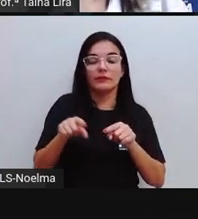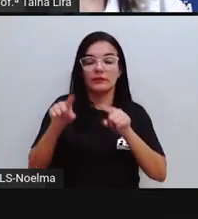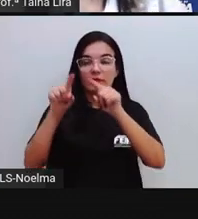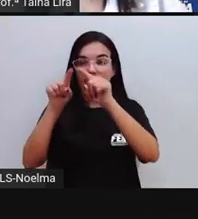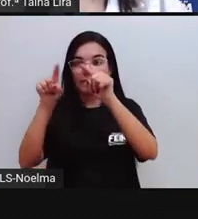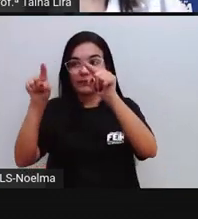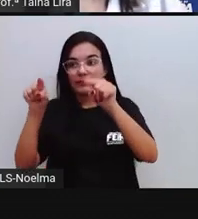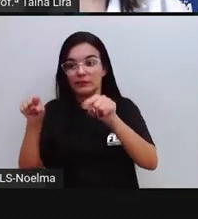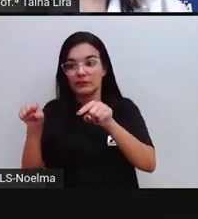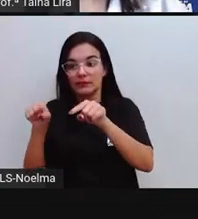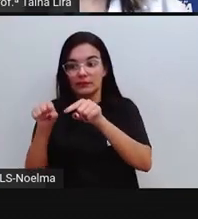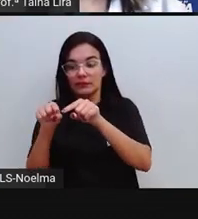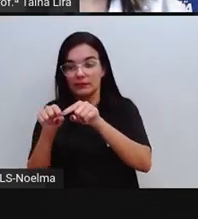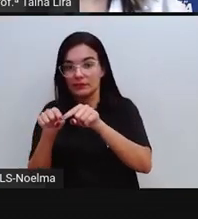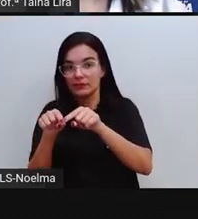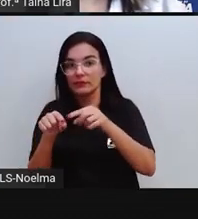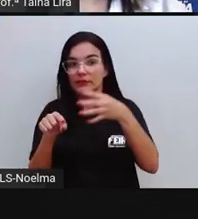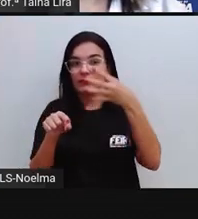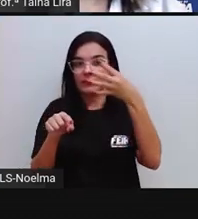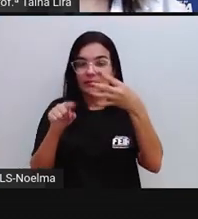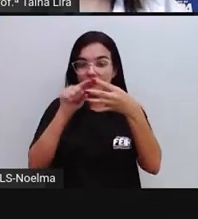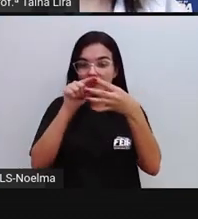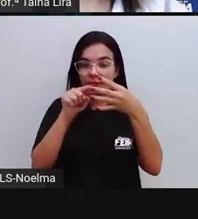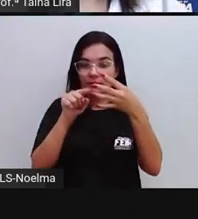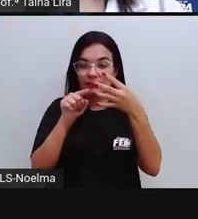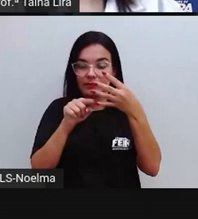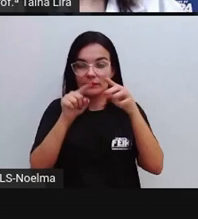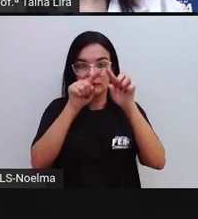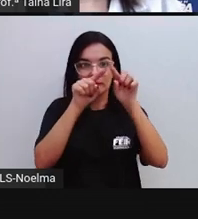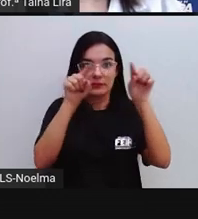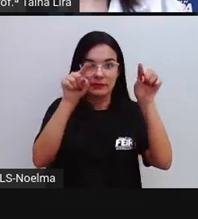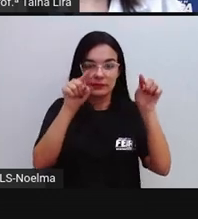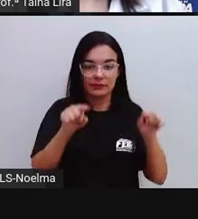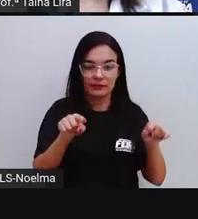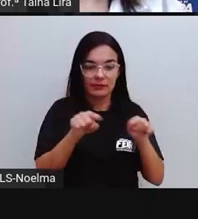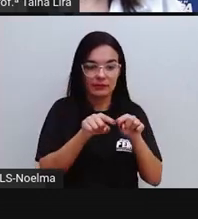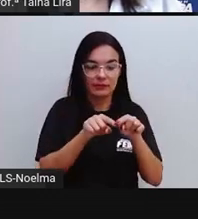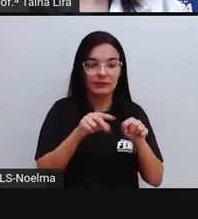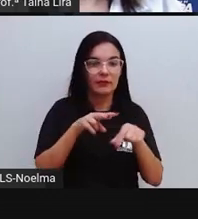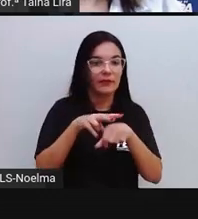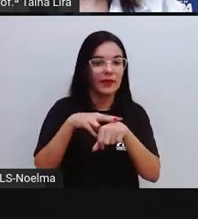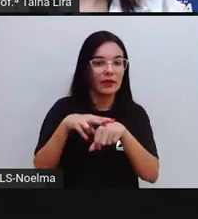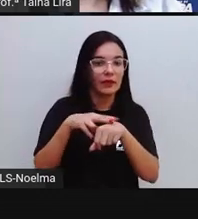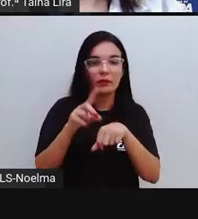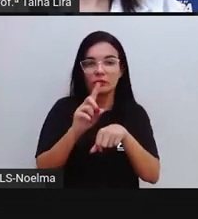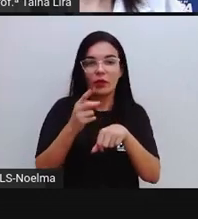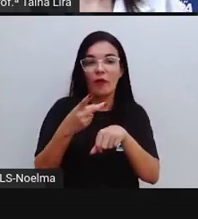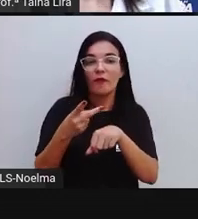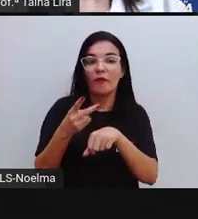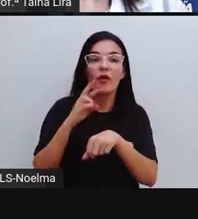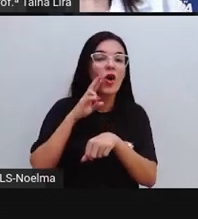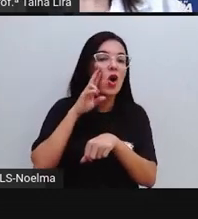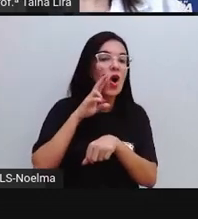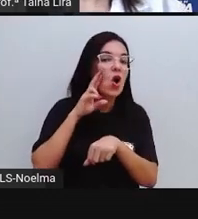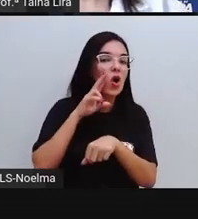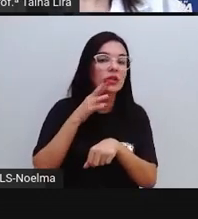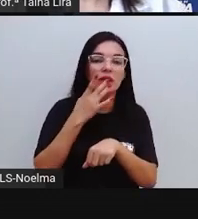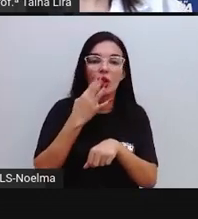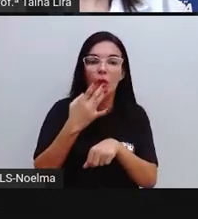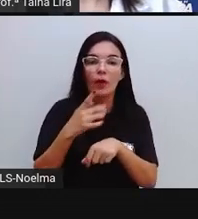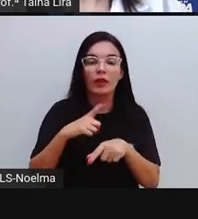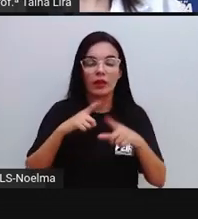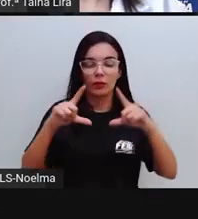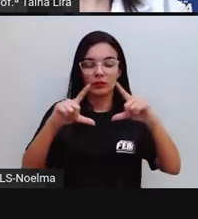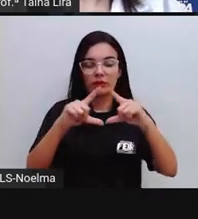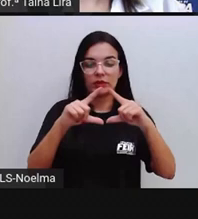é uma figura, ó, que tem quatro lados iguais, tá bom? Estão pintadinhos aqui de rosa. E temos o